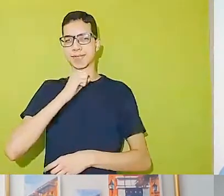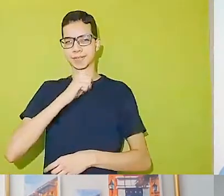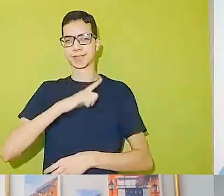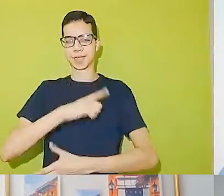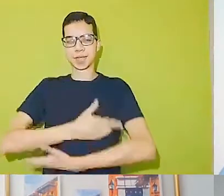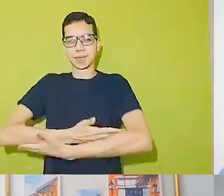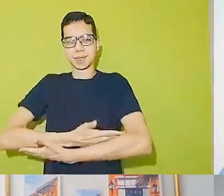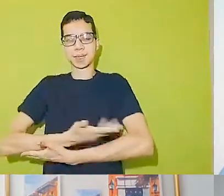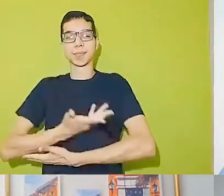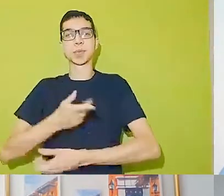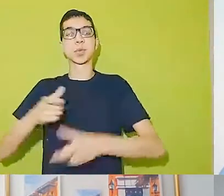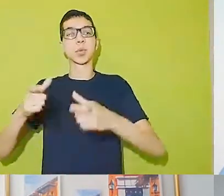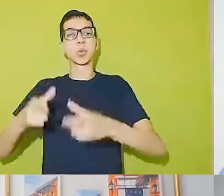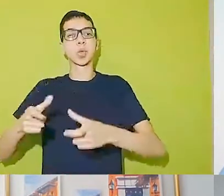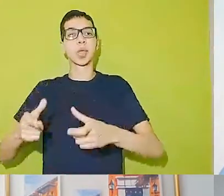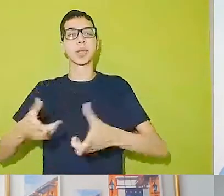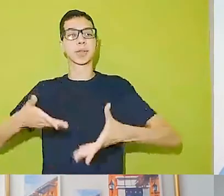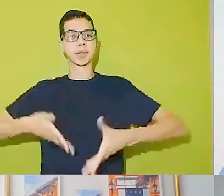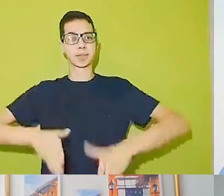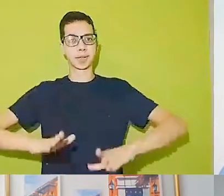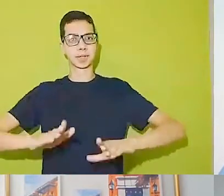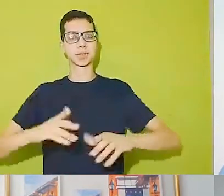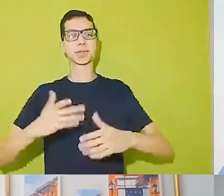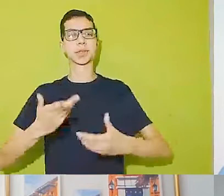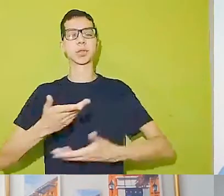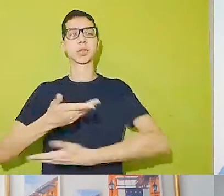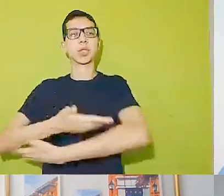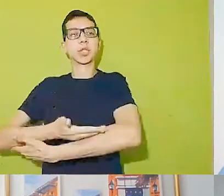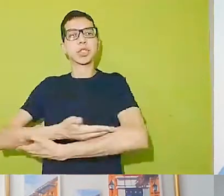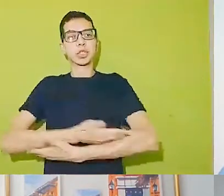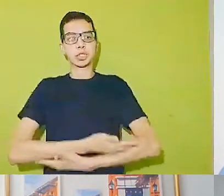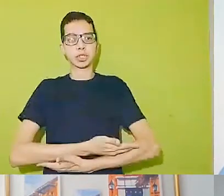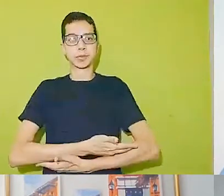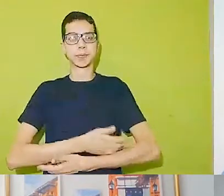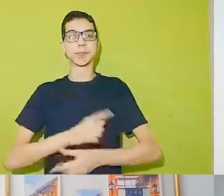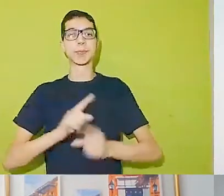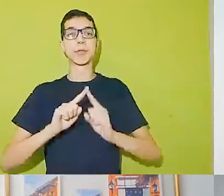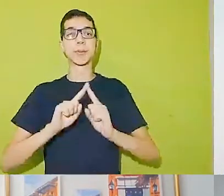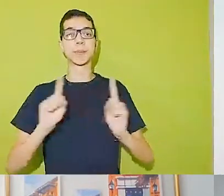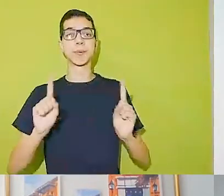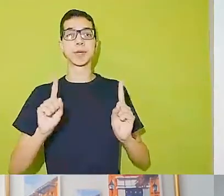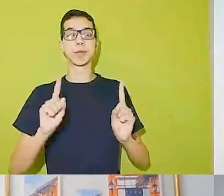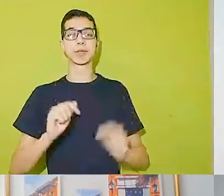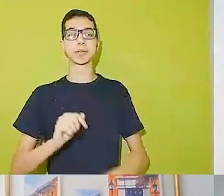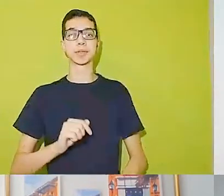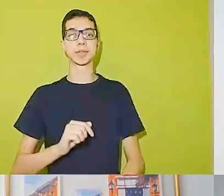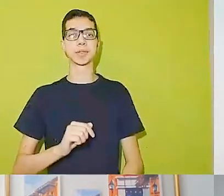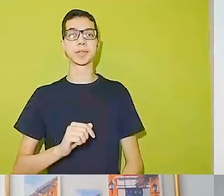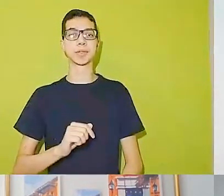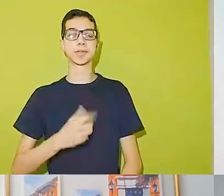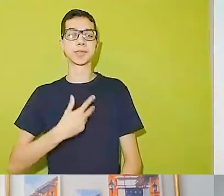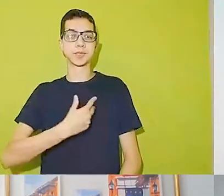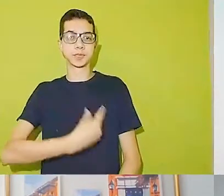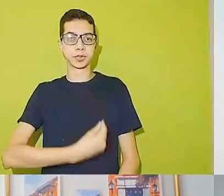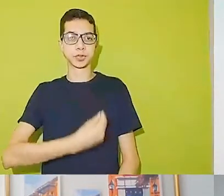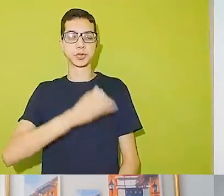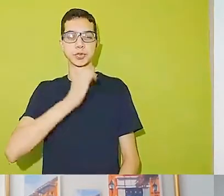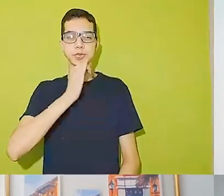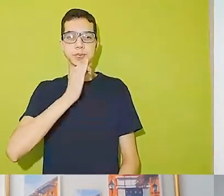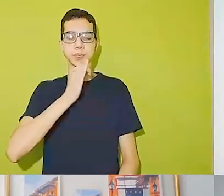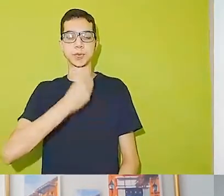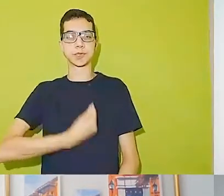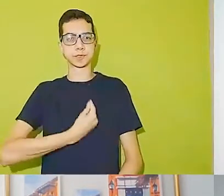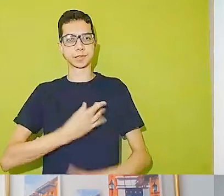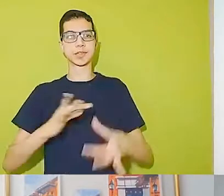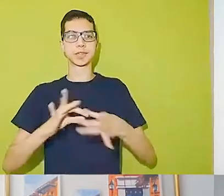maternidade, sem sequer se oportunizar que essas mães pudessem exercer a maternidade e esses filhos tivessem o convívio com